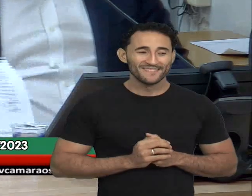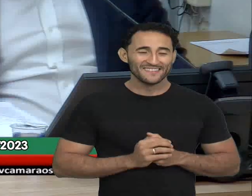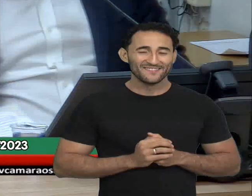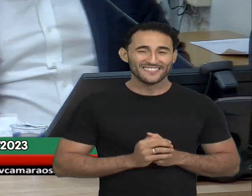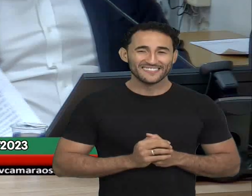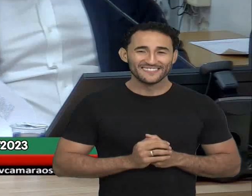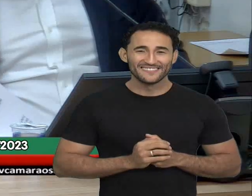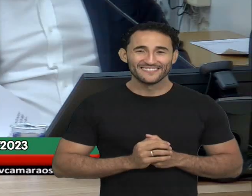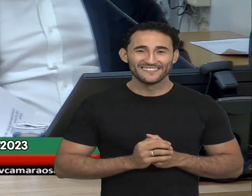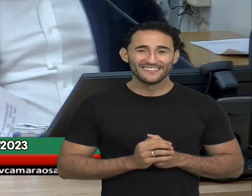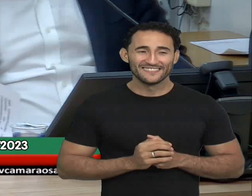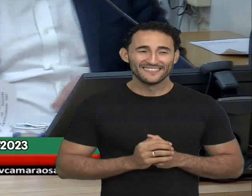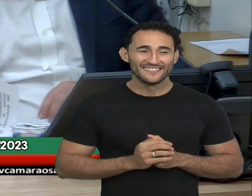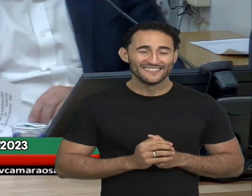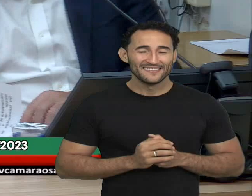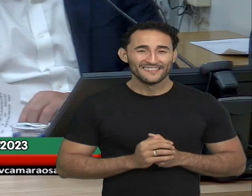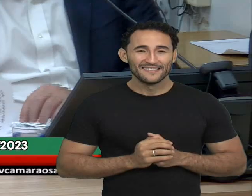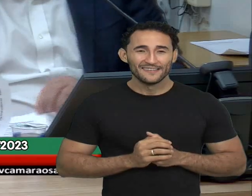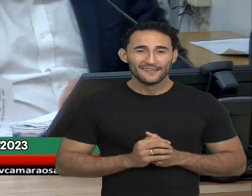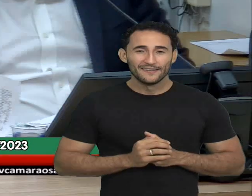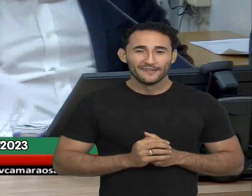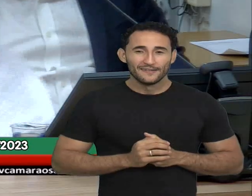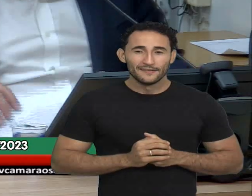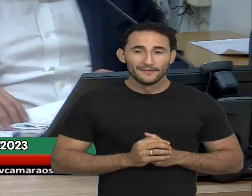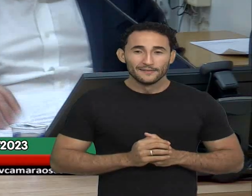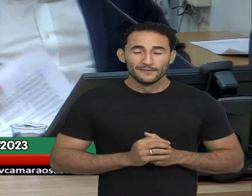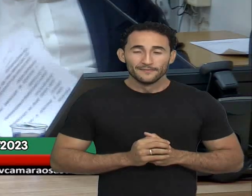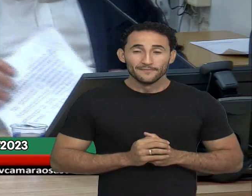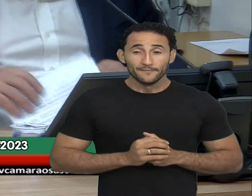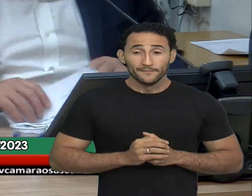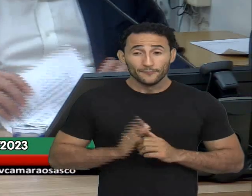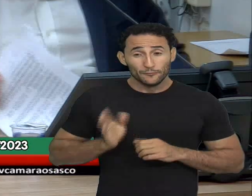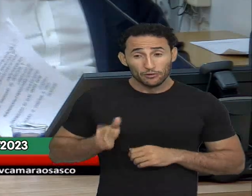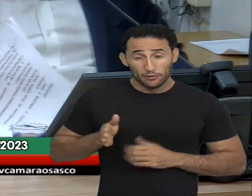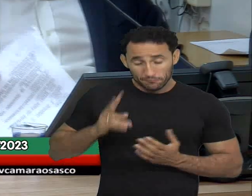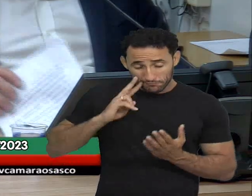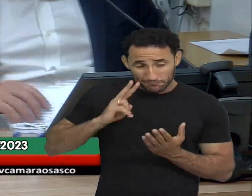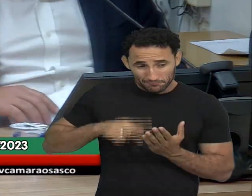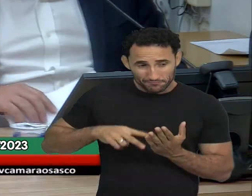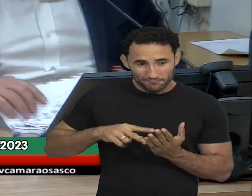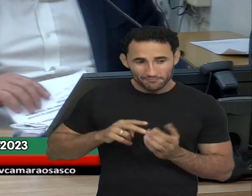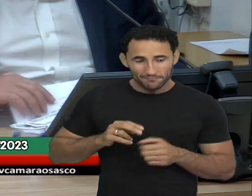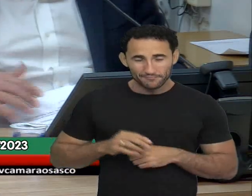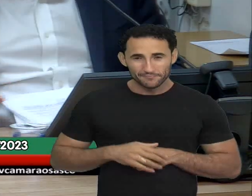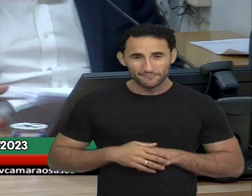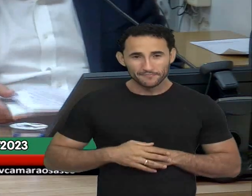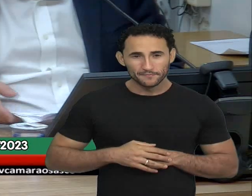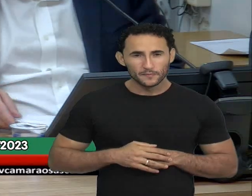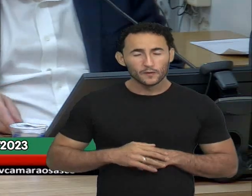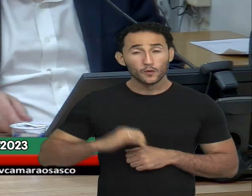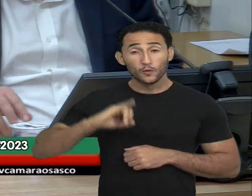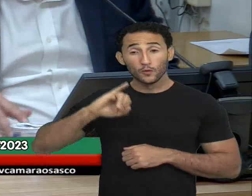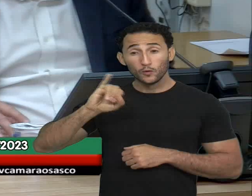Acho que já foi, acho que todos aqui já... Doutor, o Júlio Almeida,